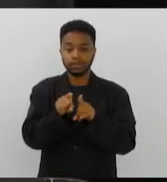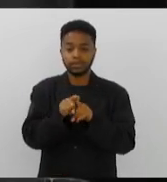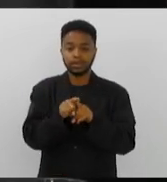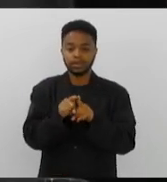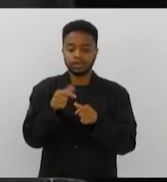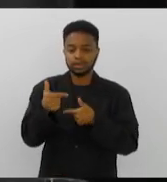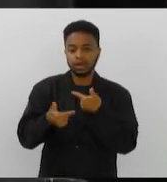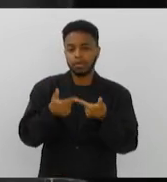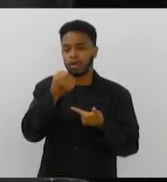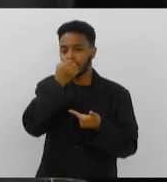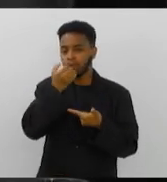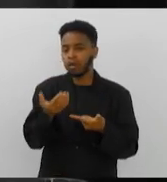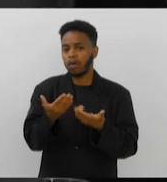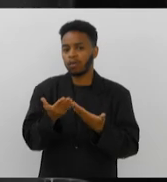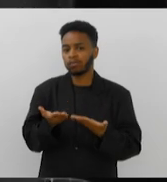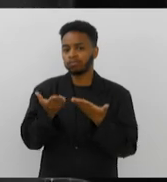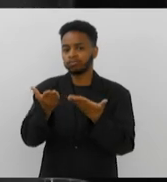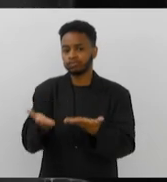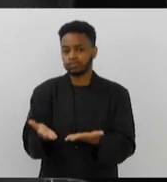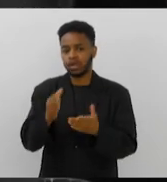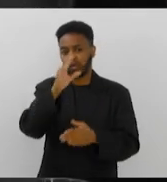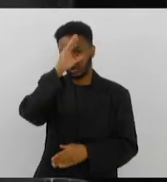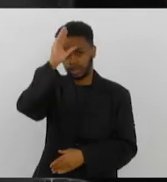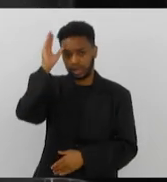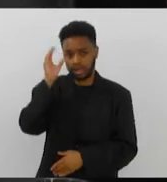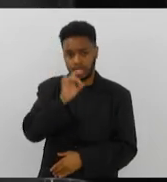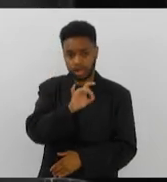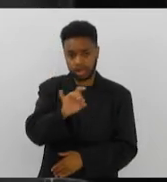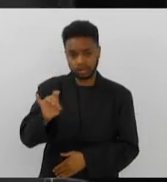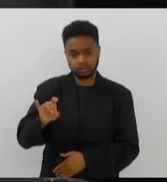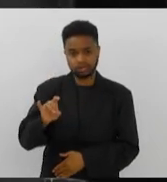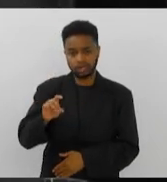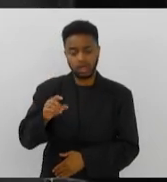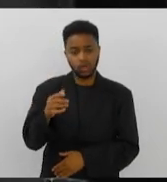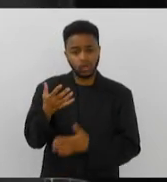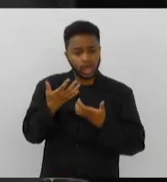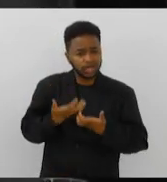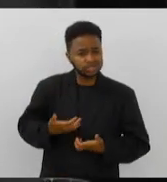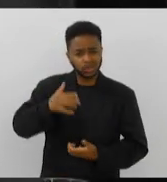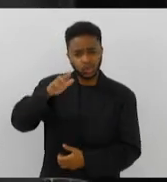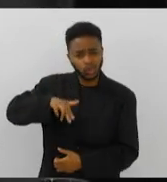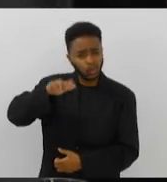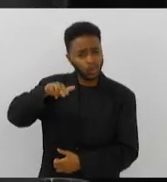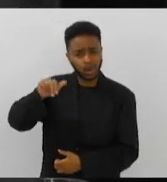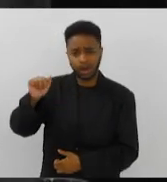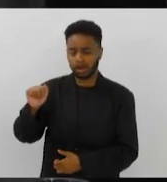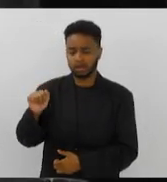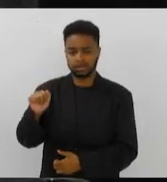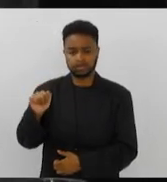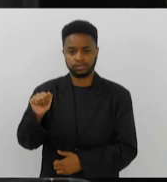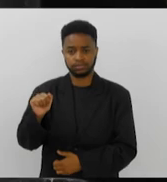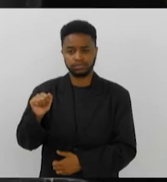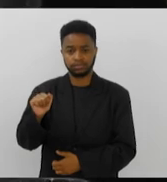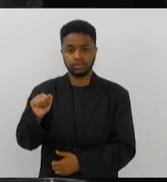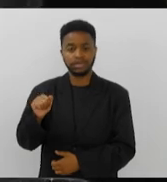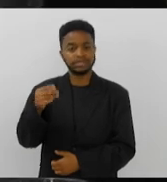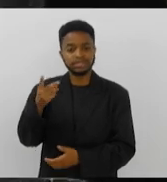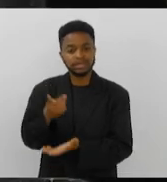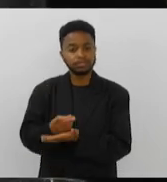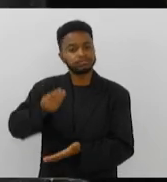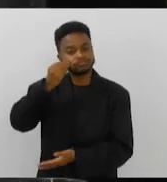serviço prestado aos clientes é incansável até que problema seja